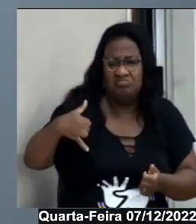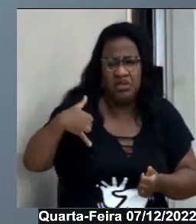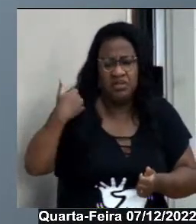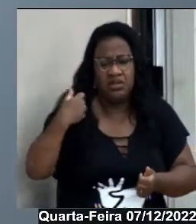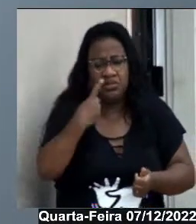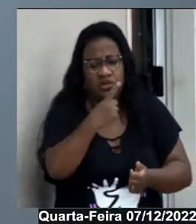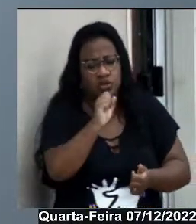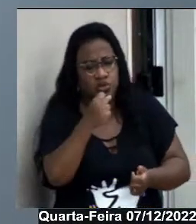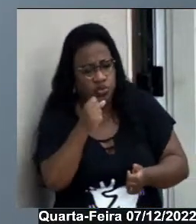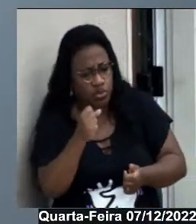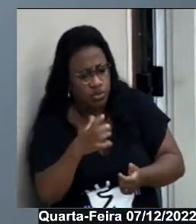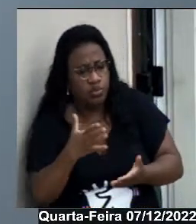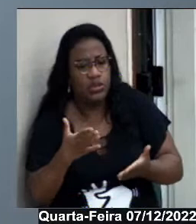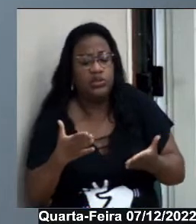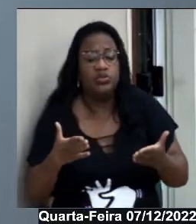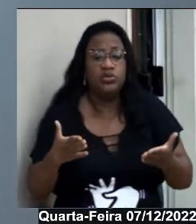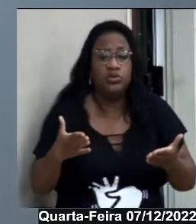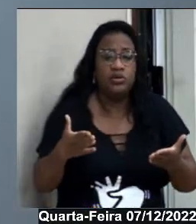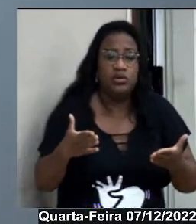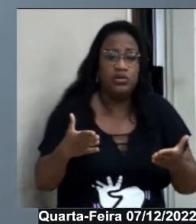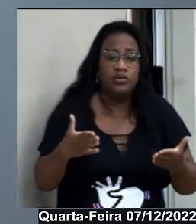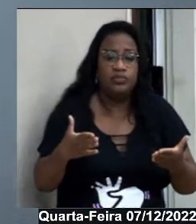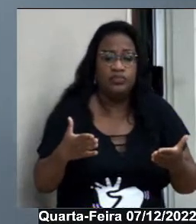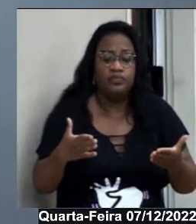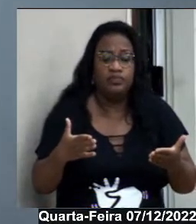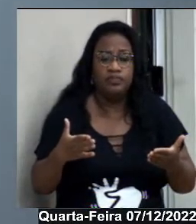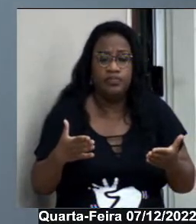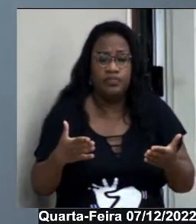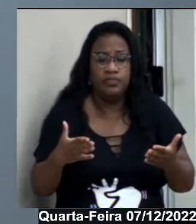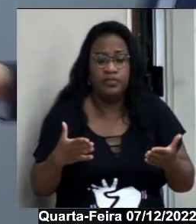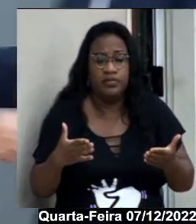idade. Joguei futsal até os 18 e